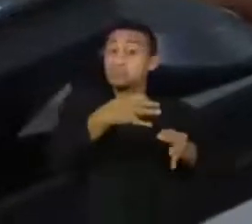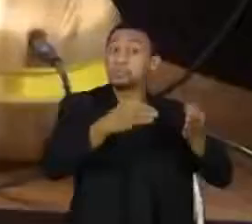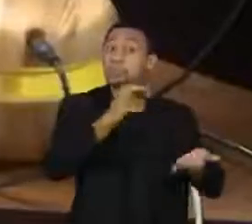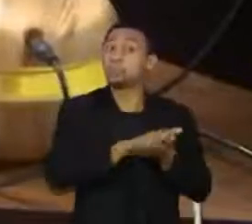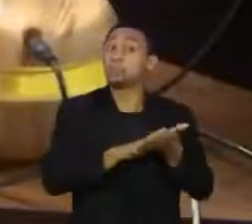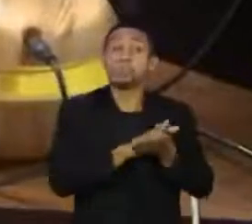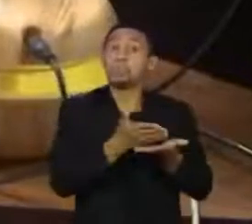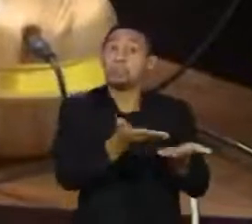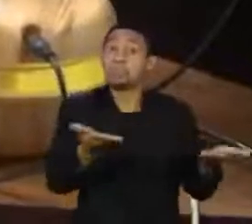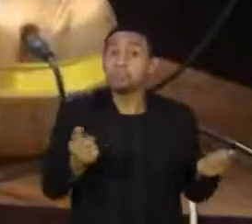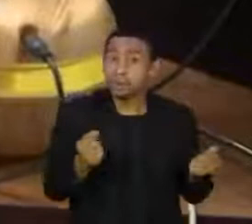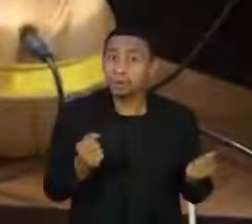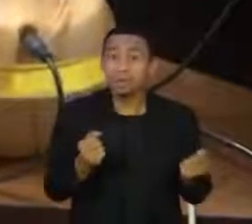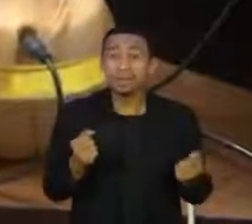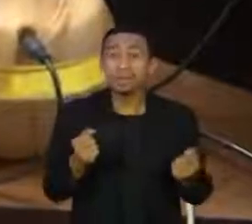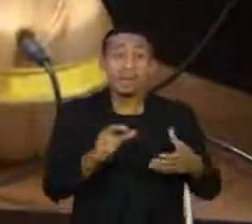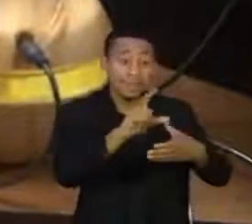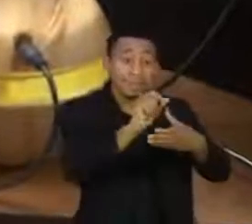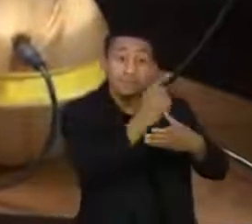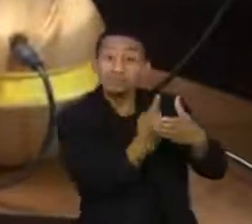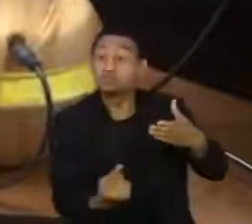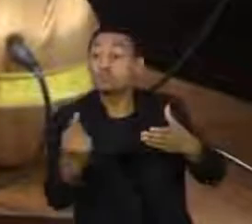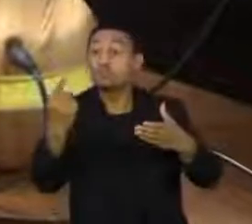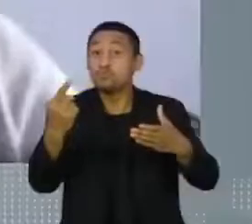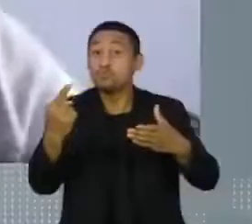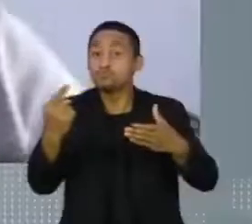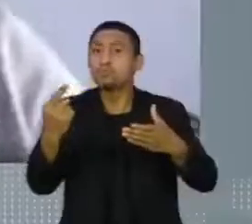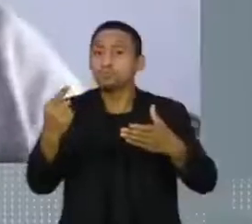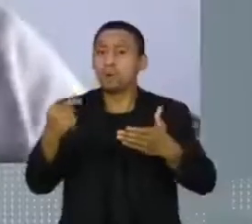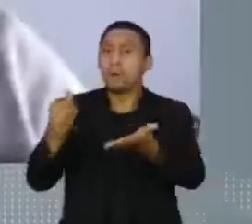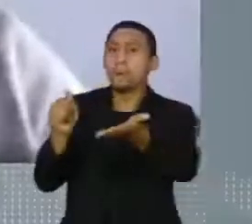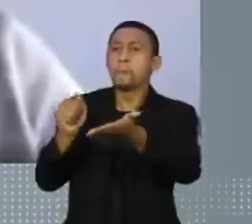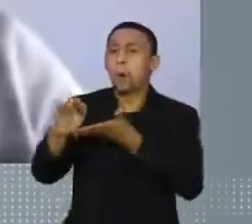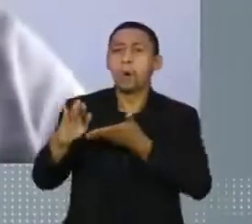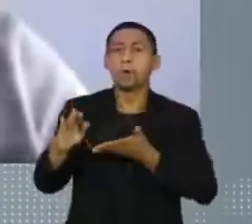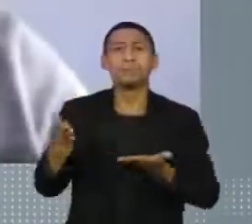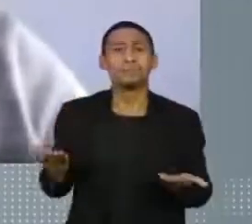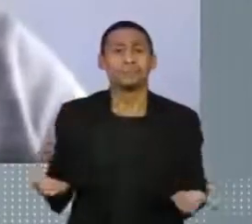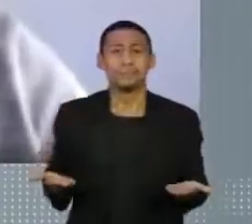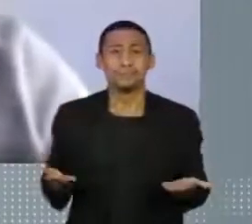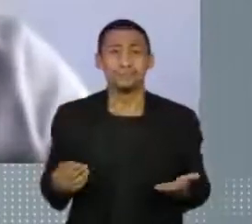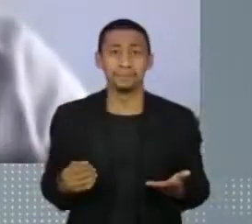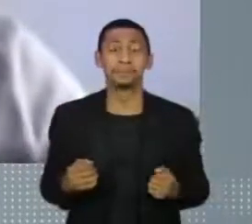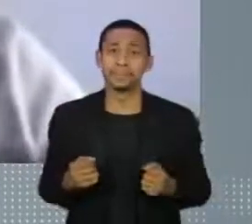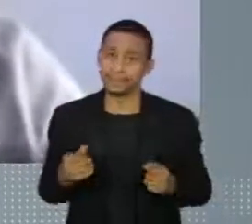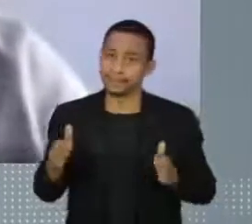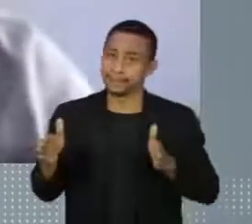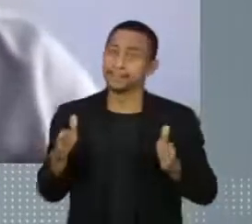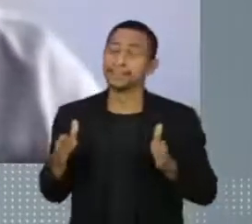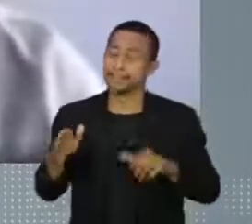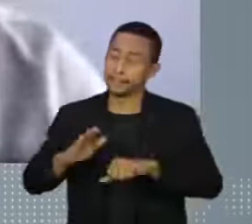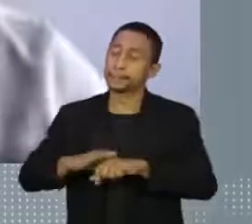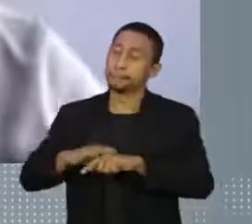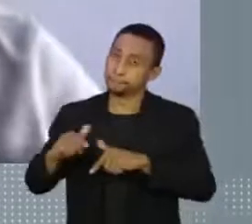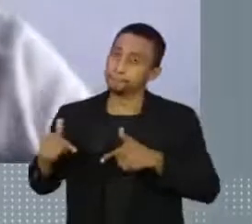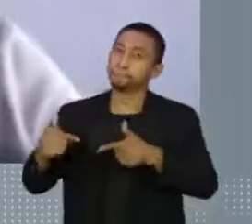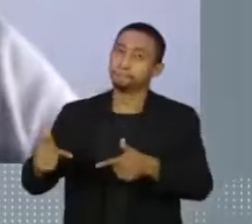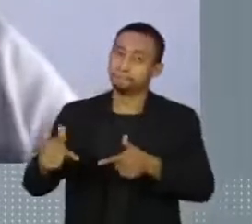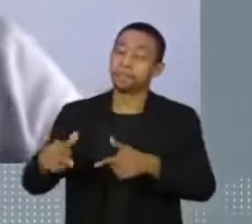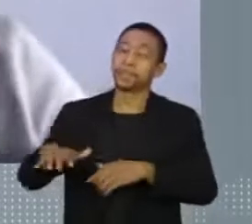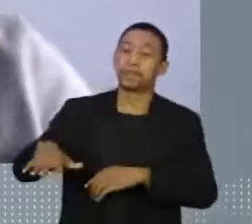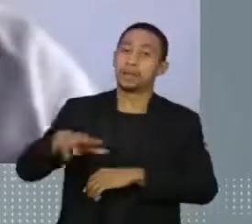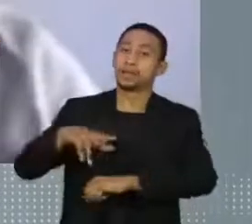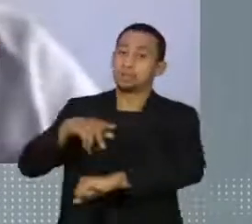em nada. E só um de cada 10 agressores foi demitido. Dentro das próprias redações, tem muito a fazer. Estamos trabalhando em